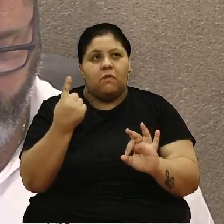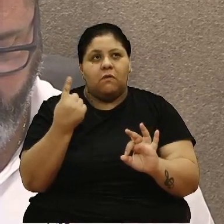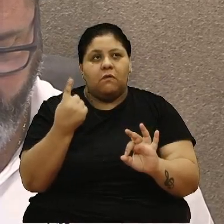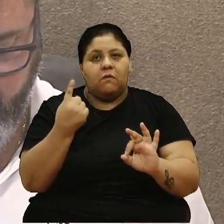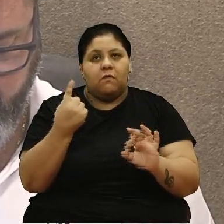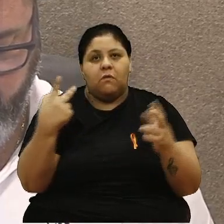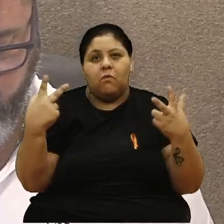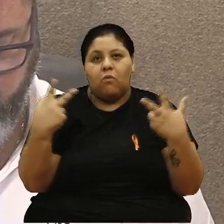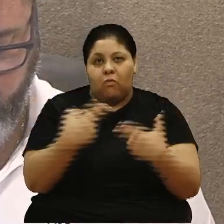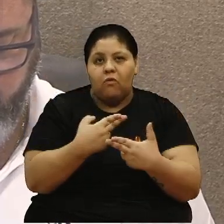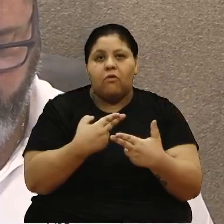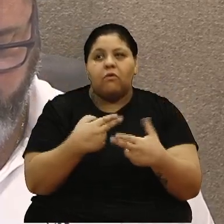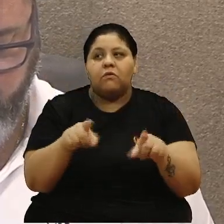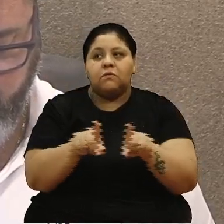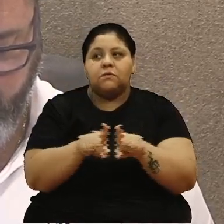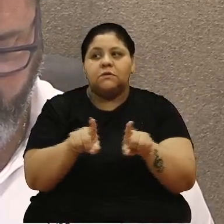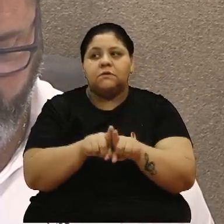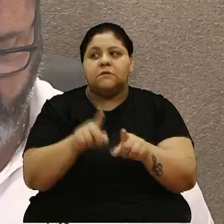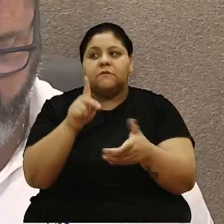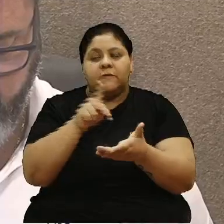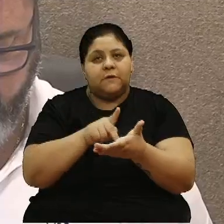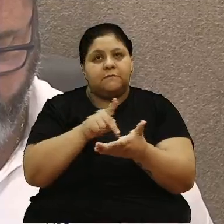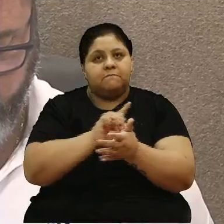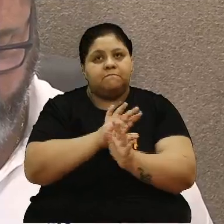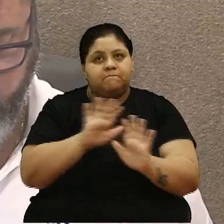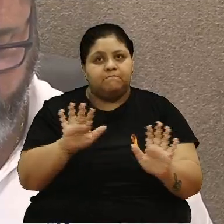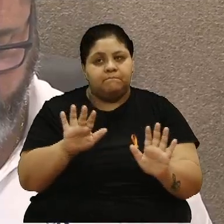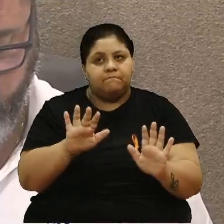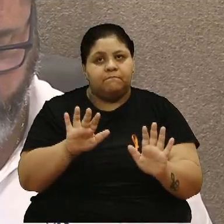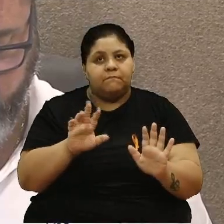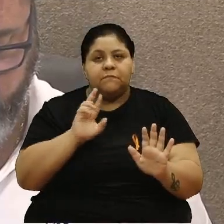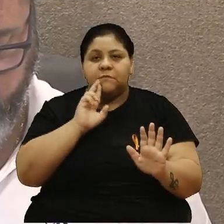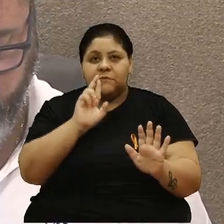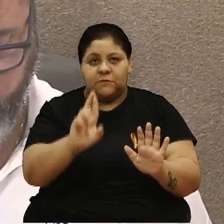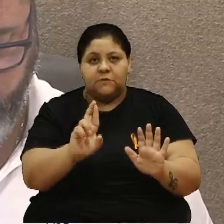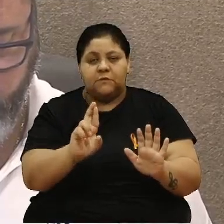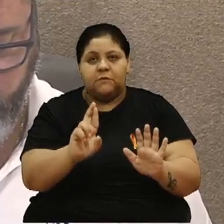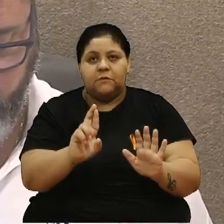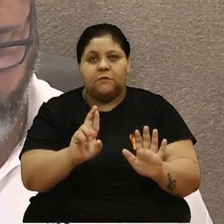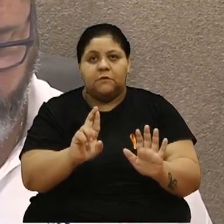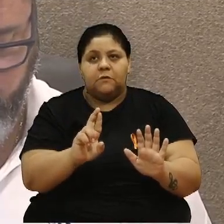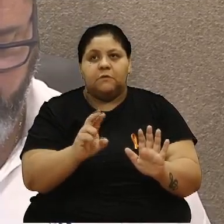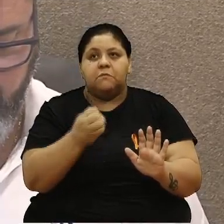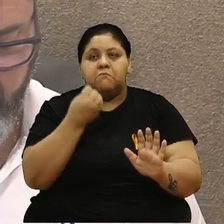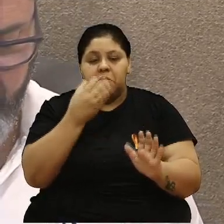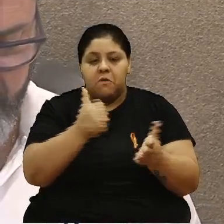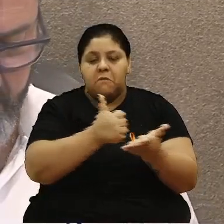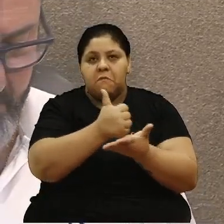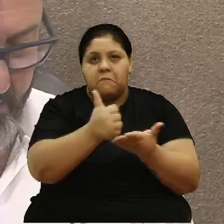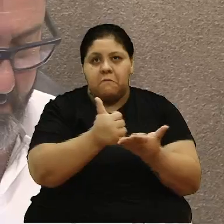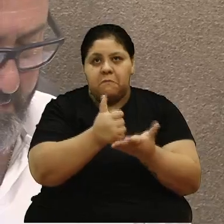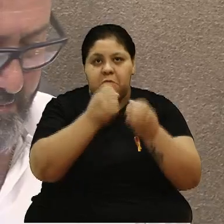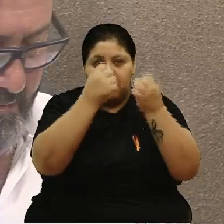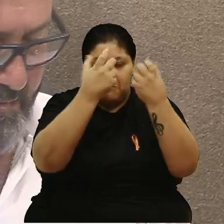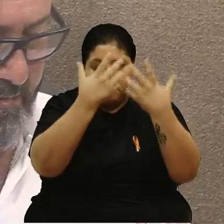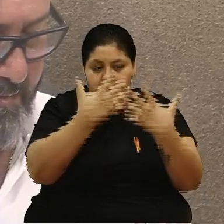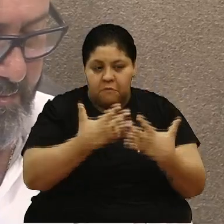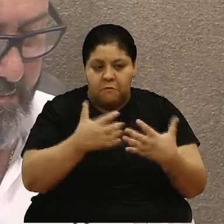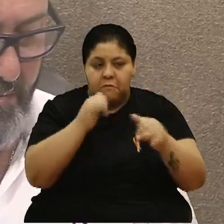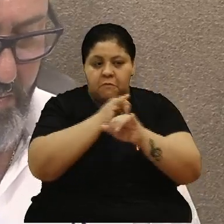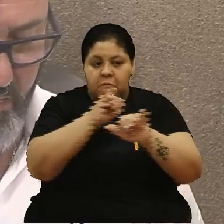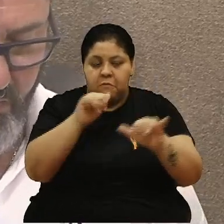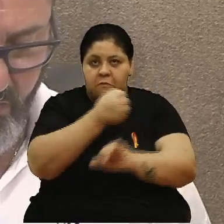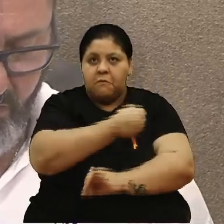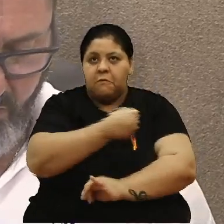corte ou engajamento, também a gente tem que ser sincero enquanto a isso. Então, a resposta foi lhe dada, muito bem embasada, muito bem justificada, com dados,